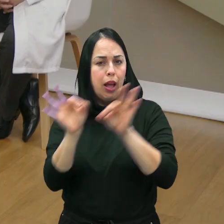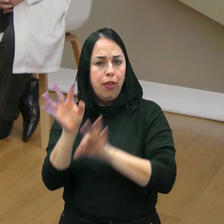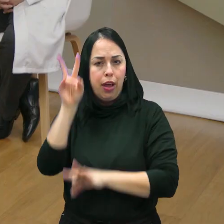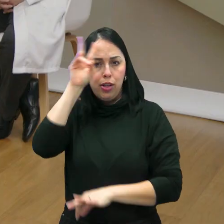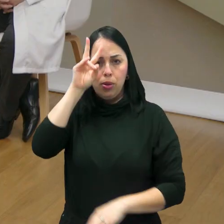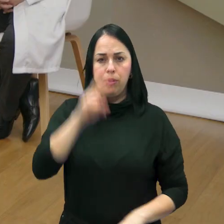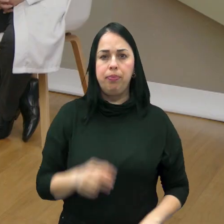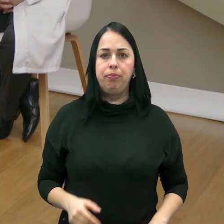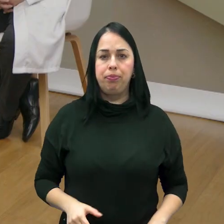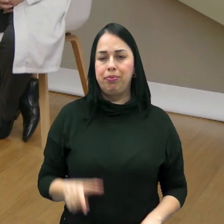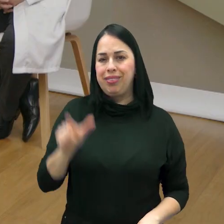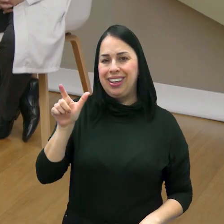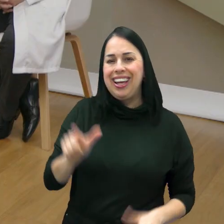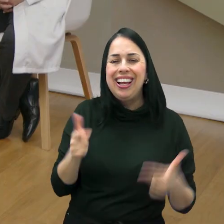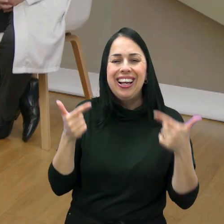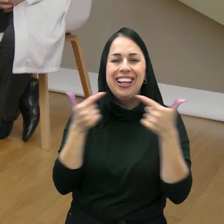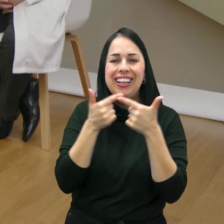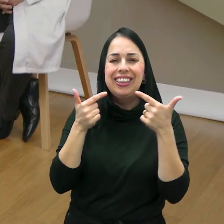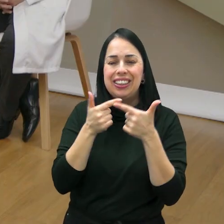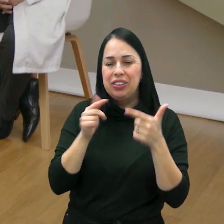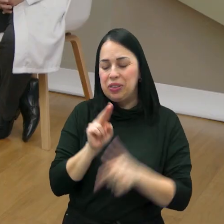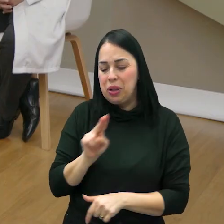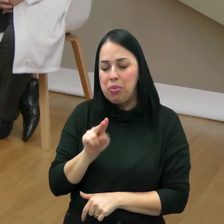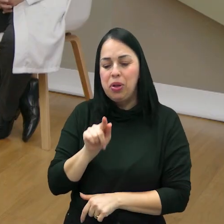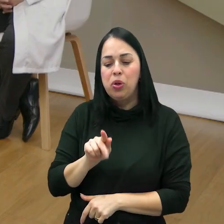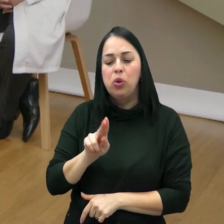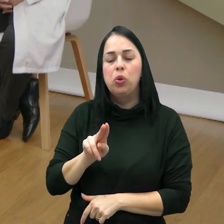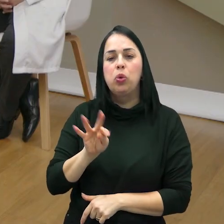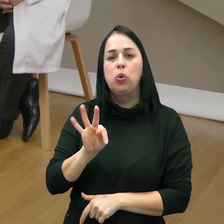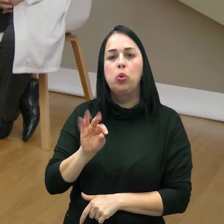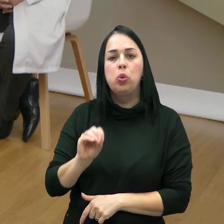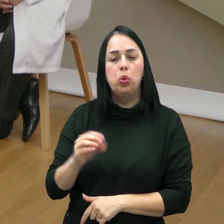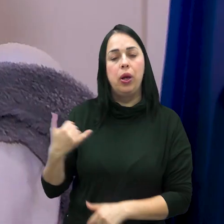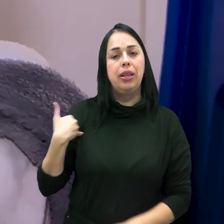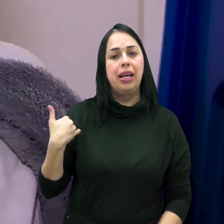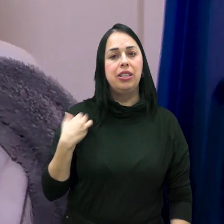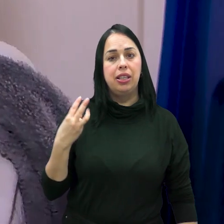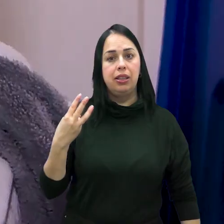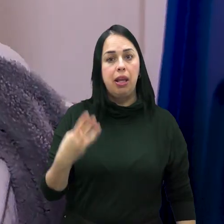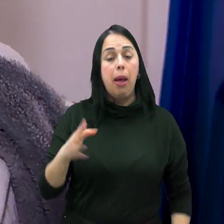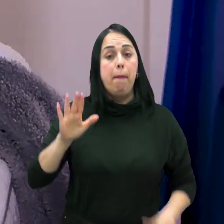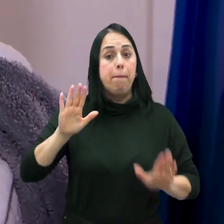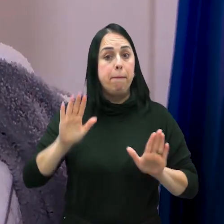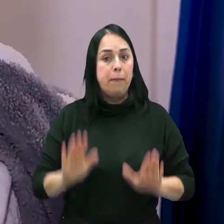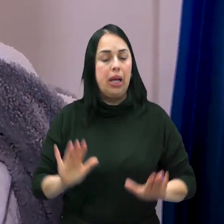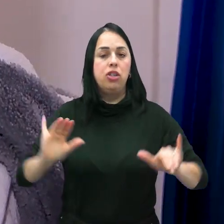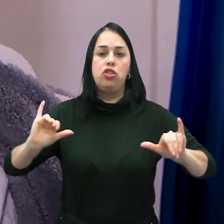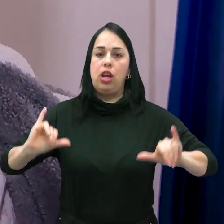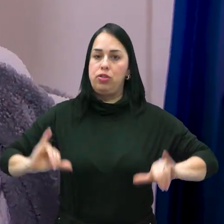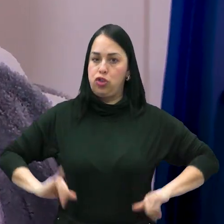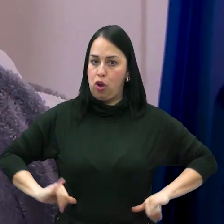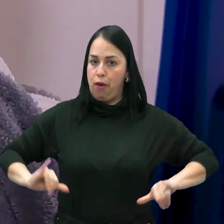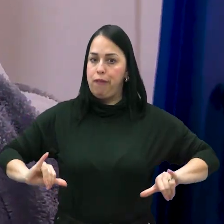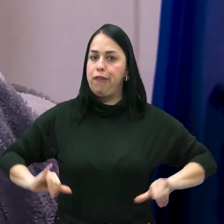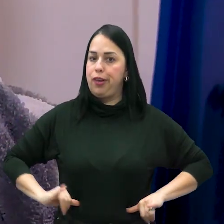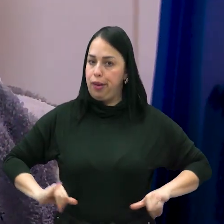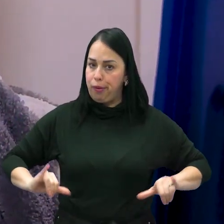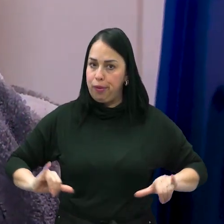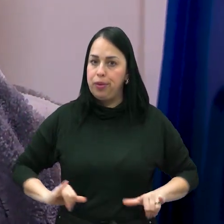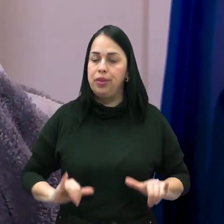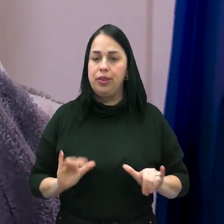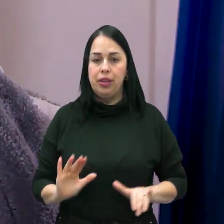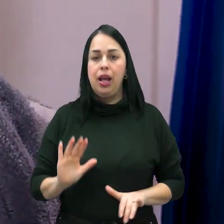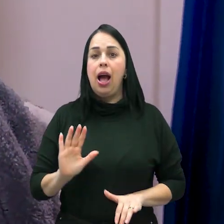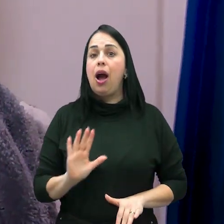história dele, então? Esse menino risonho é o Guto. Ele tem 3 aninhos, mas já passou por um problema